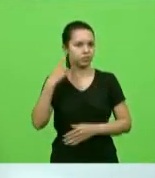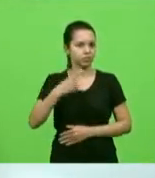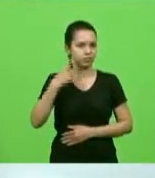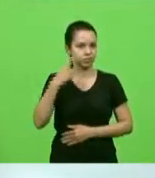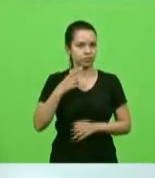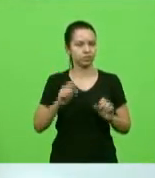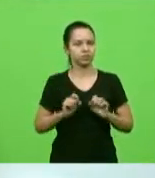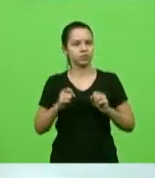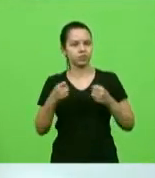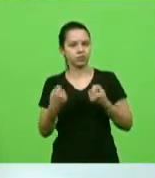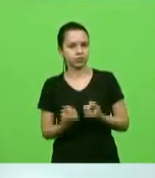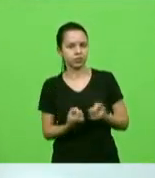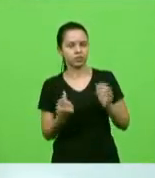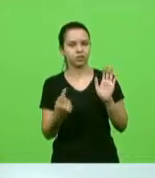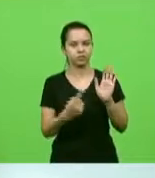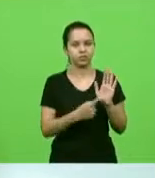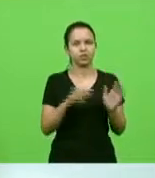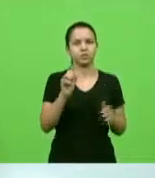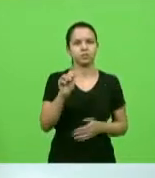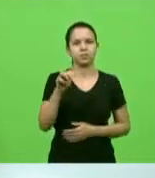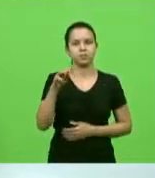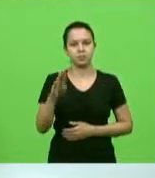da defesa, da acusação, da OAB,